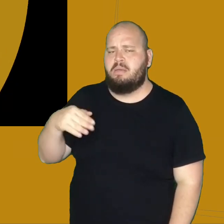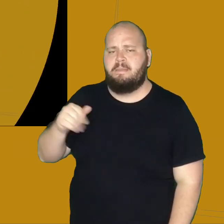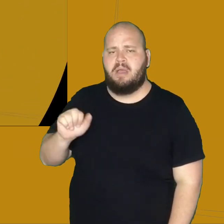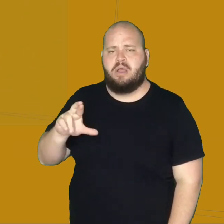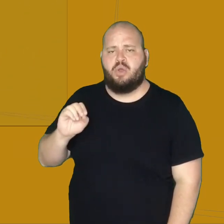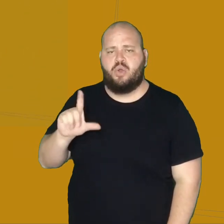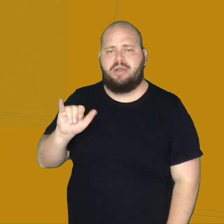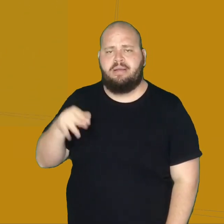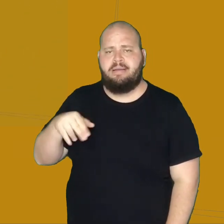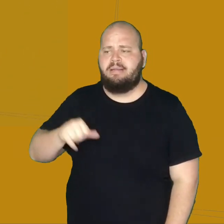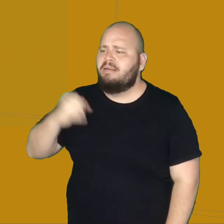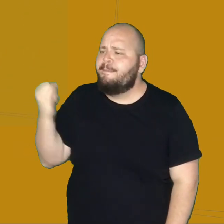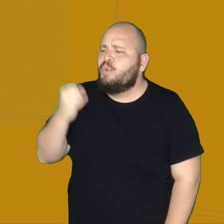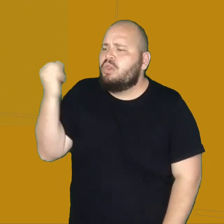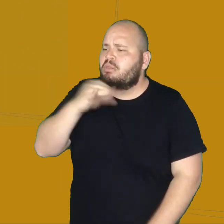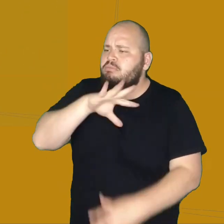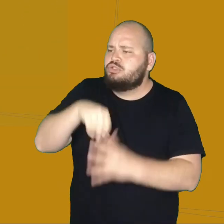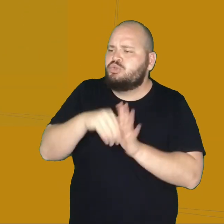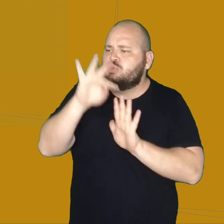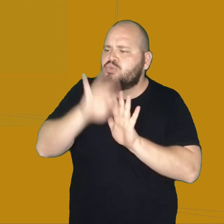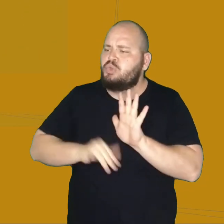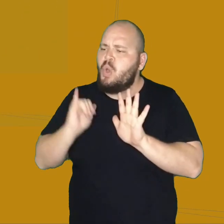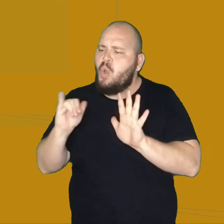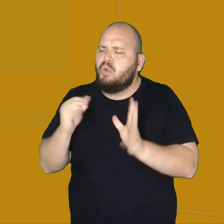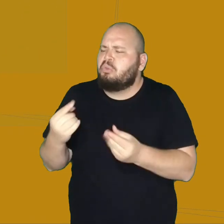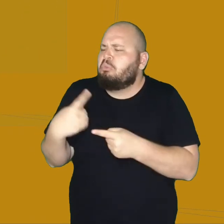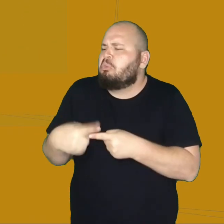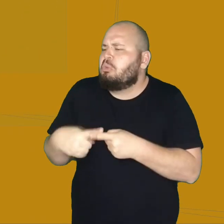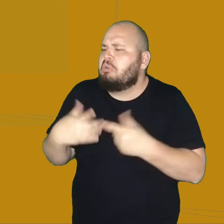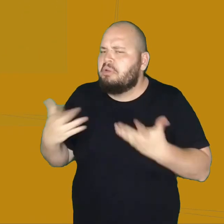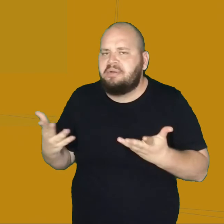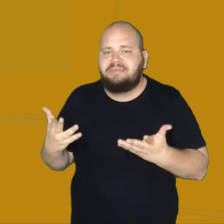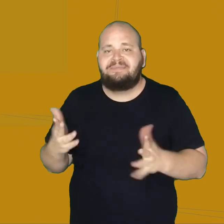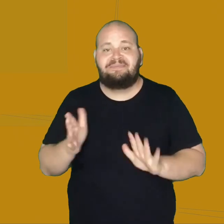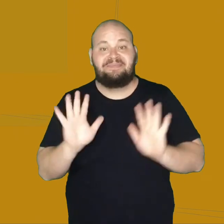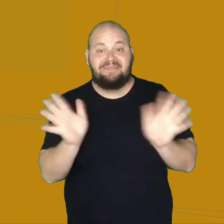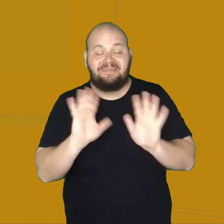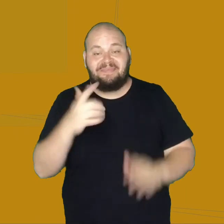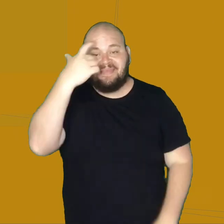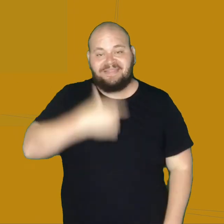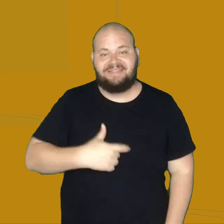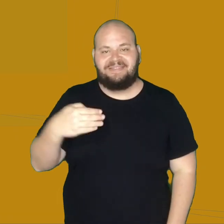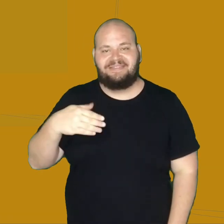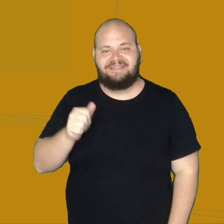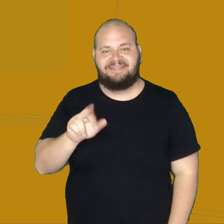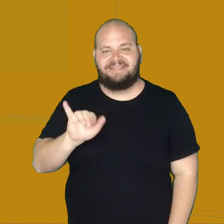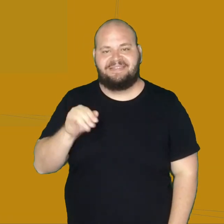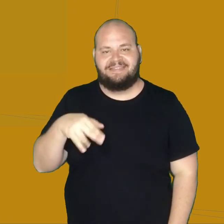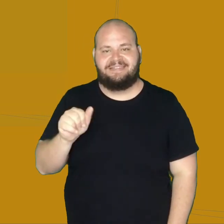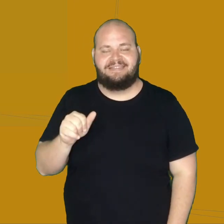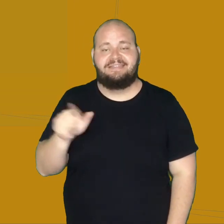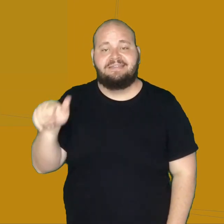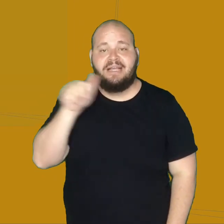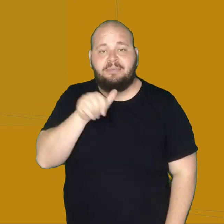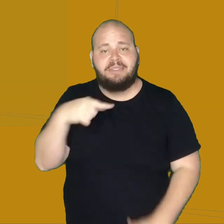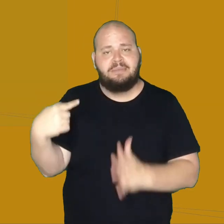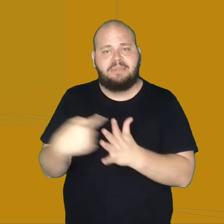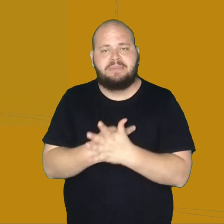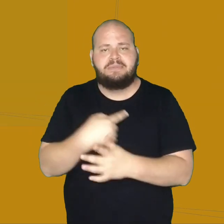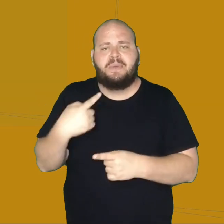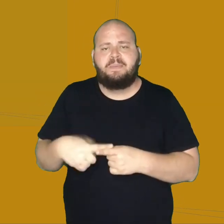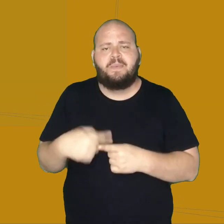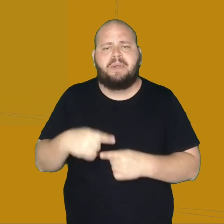No conto Alienista, ele vai, em determinado momento, dizer: "Agora, se imaginais que o alienista ficou